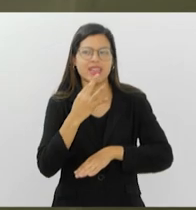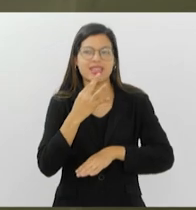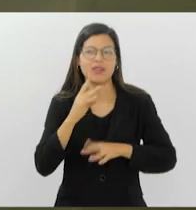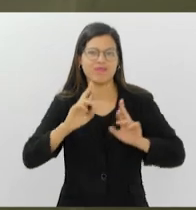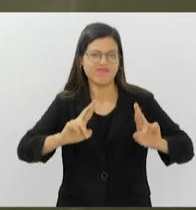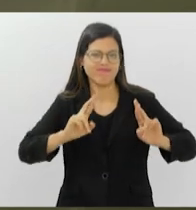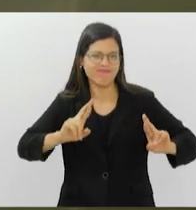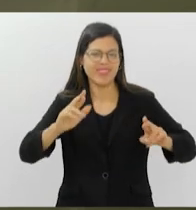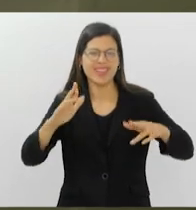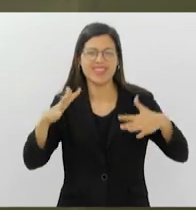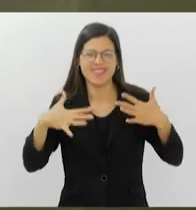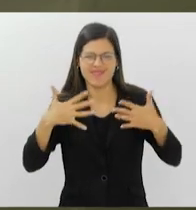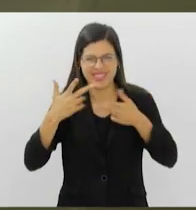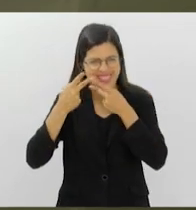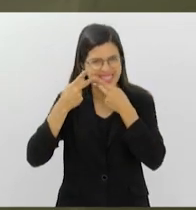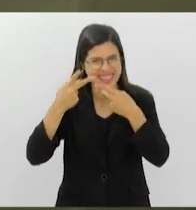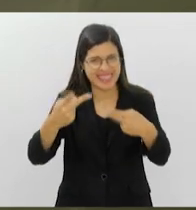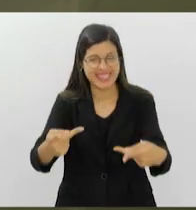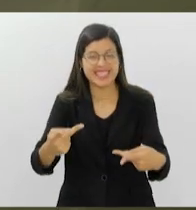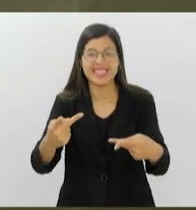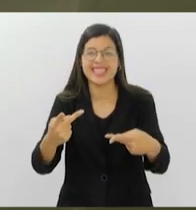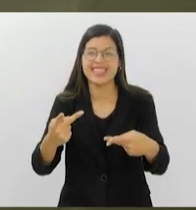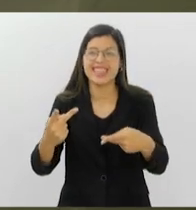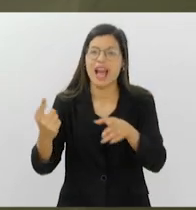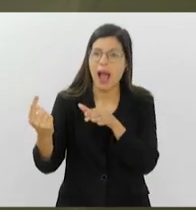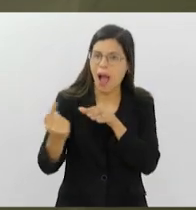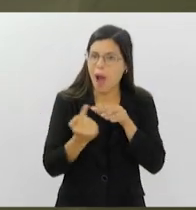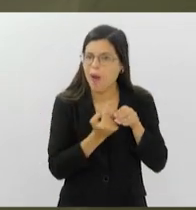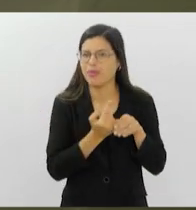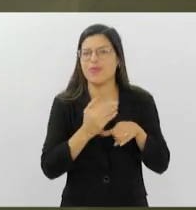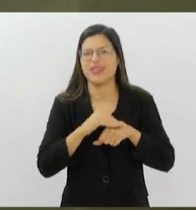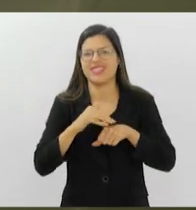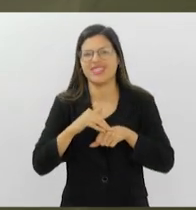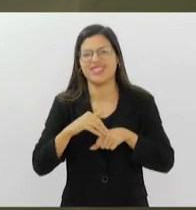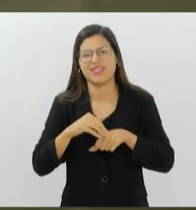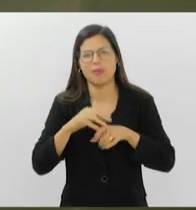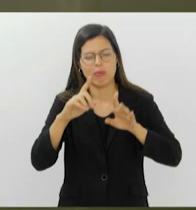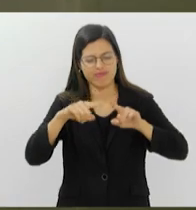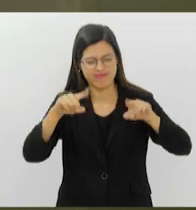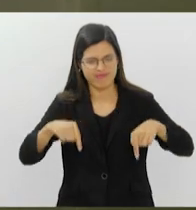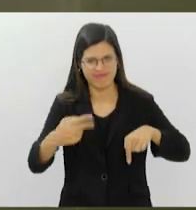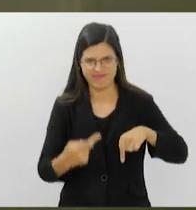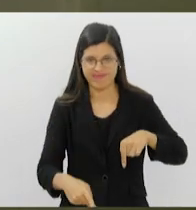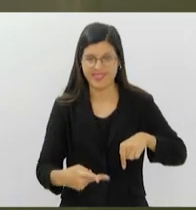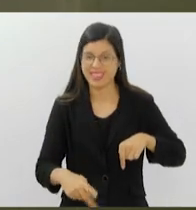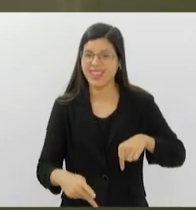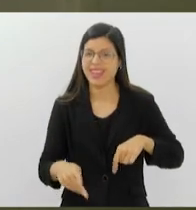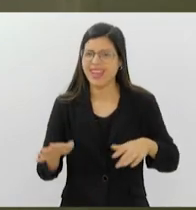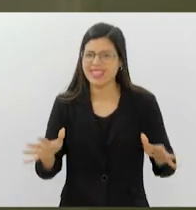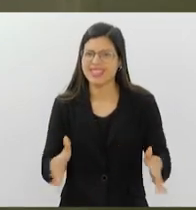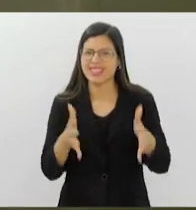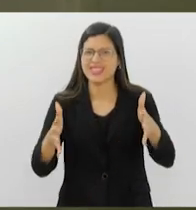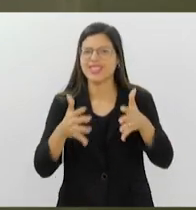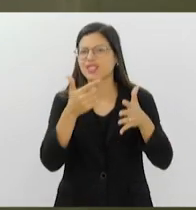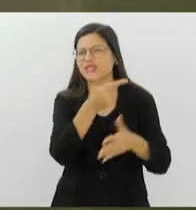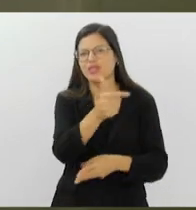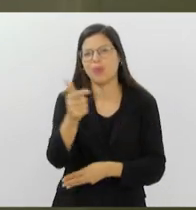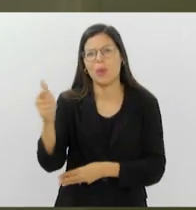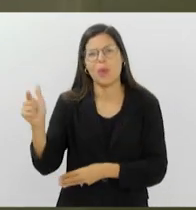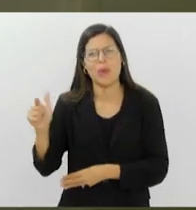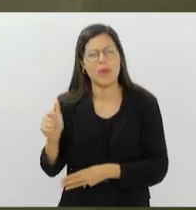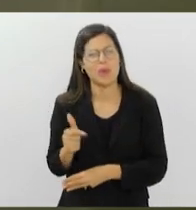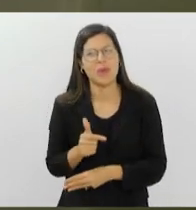visita tão bem acolhida pelos funcionários do Palácio eh estimule outras vindas aqui